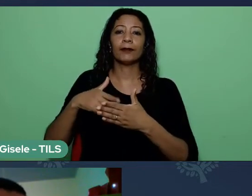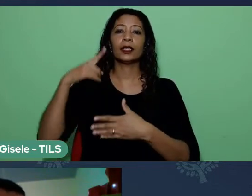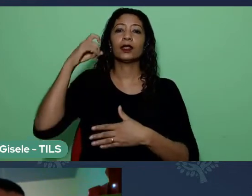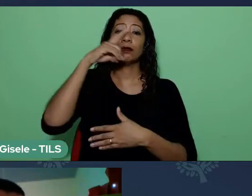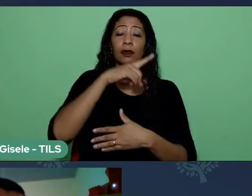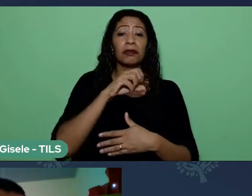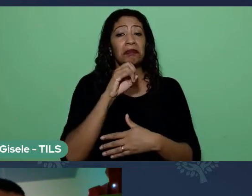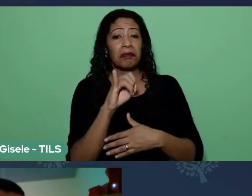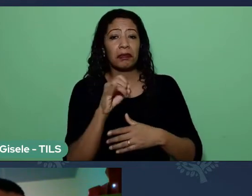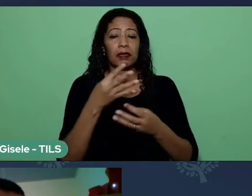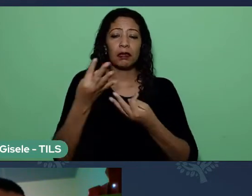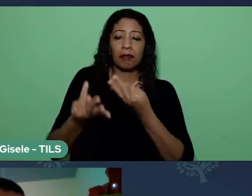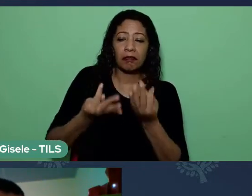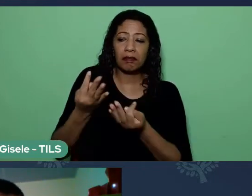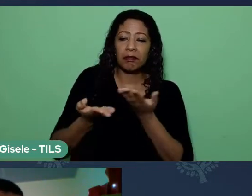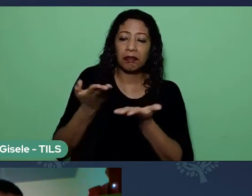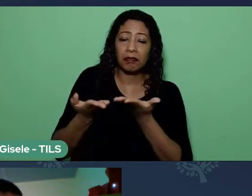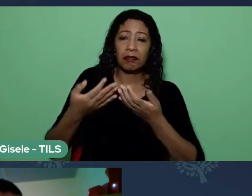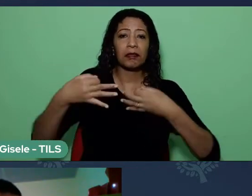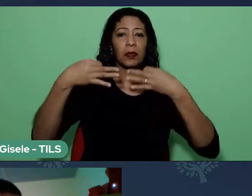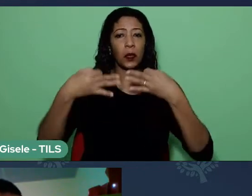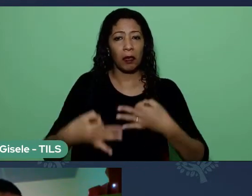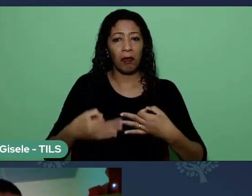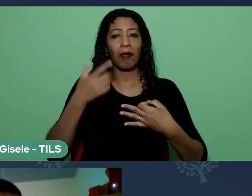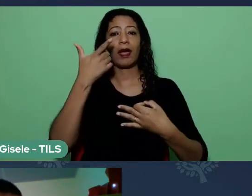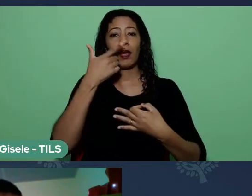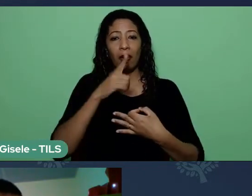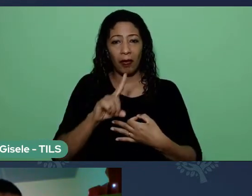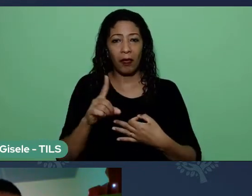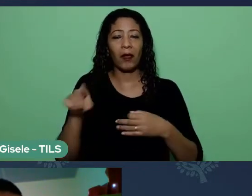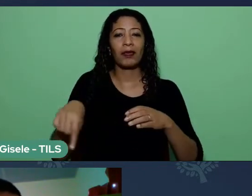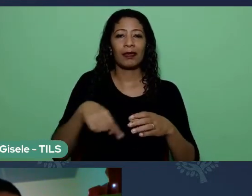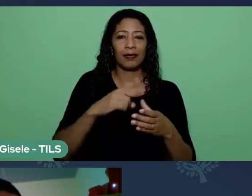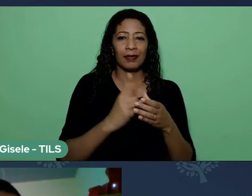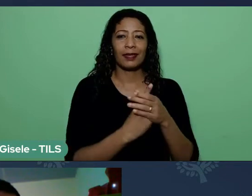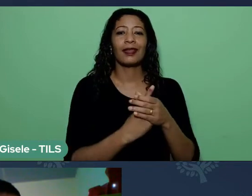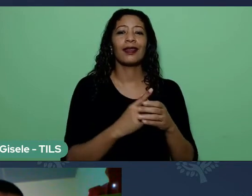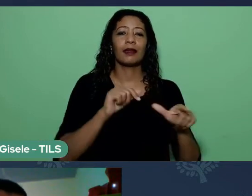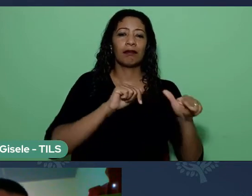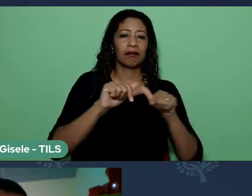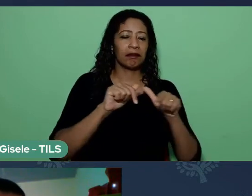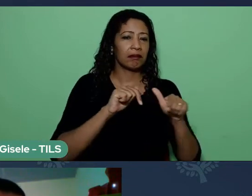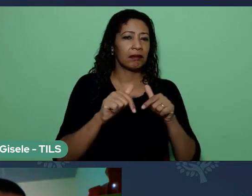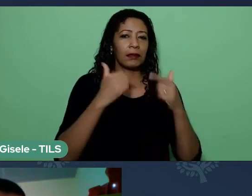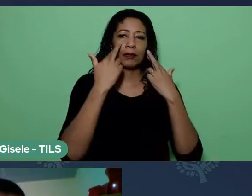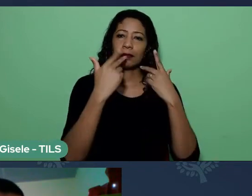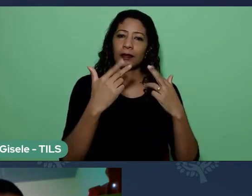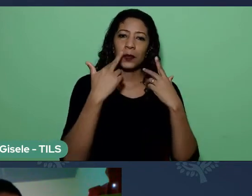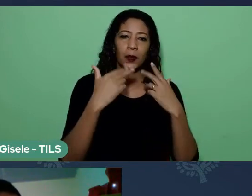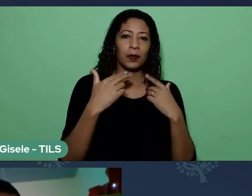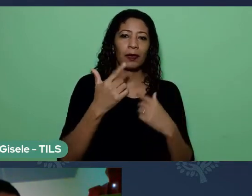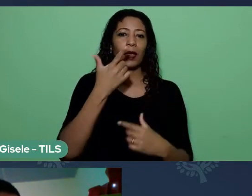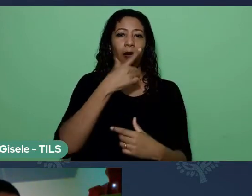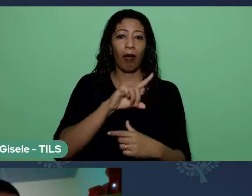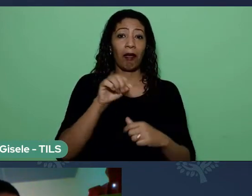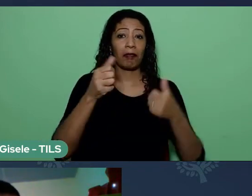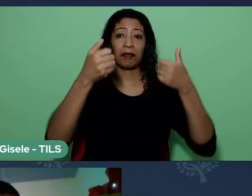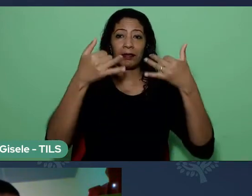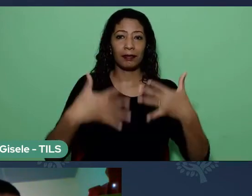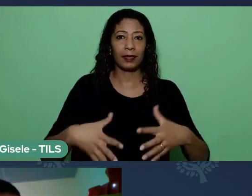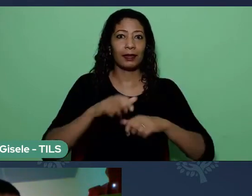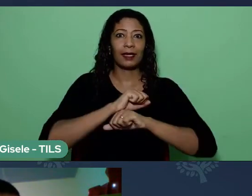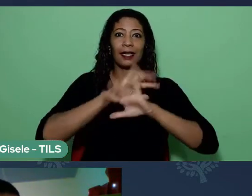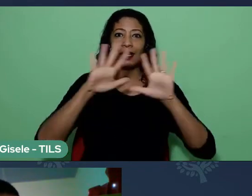correto a gente pode inserir esse paciente de volta às atividades de vida diária. E o senhor conseguiu explanar isso perfeitamente. Muito